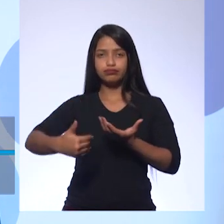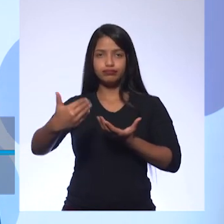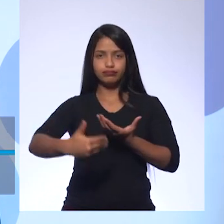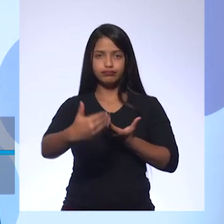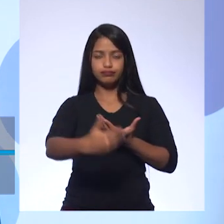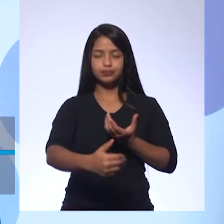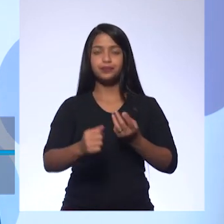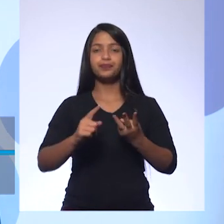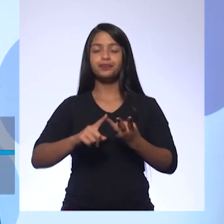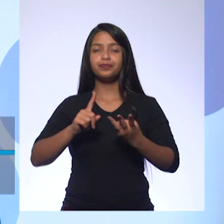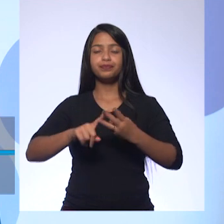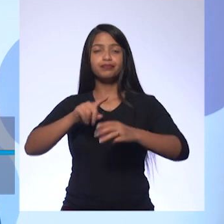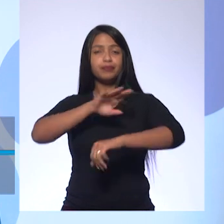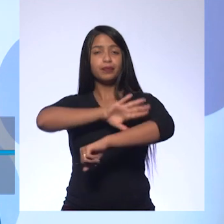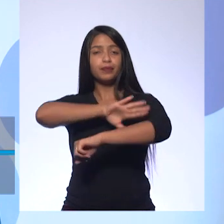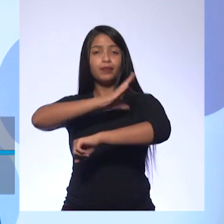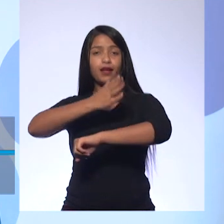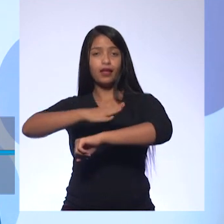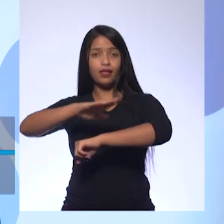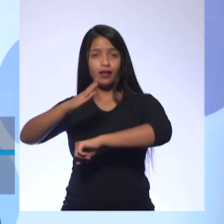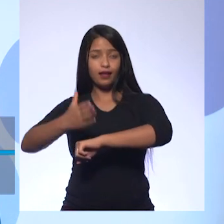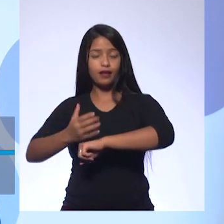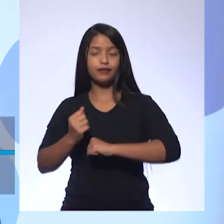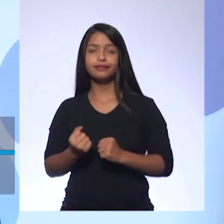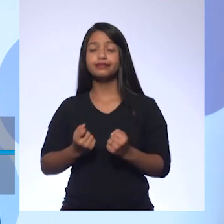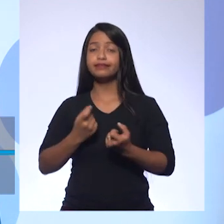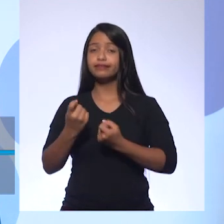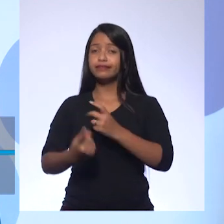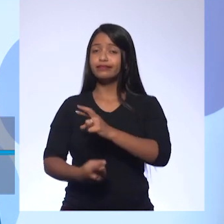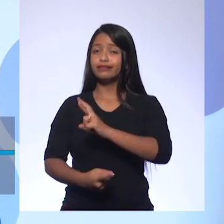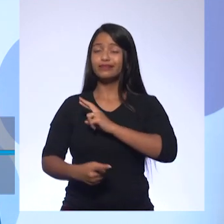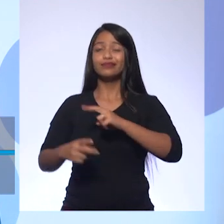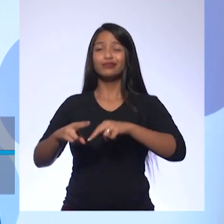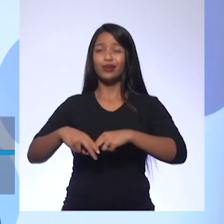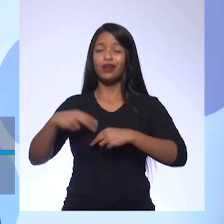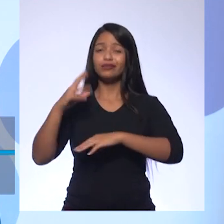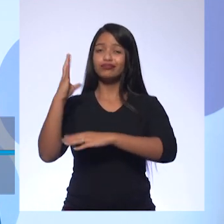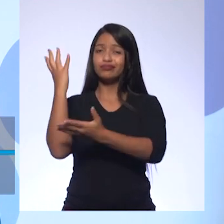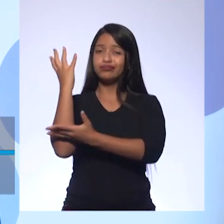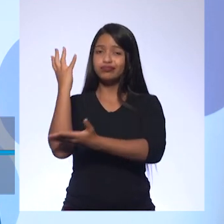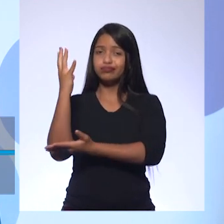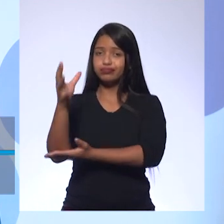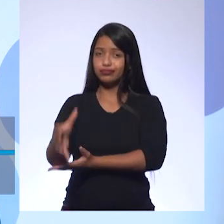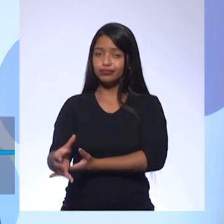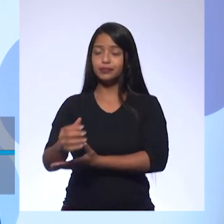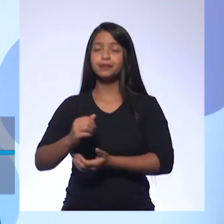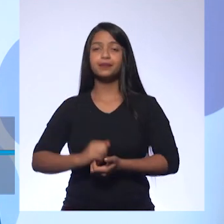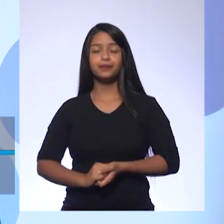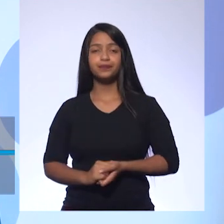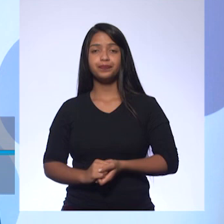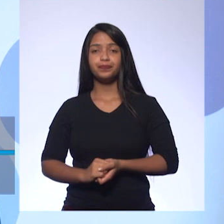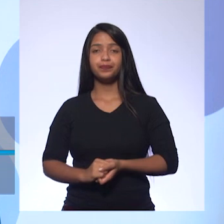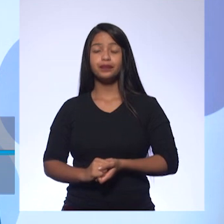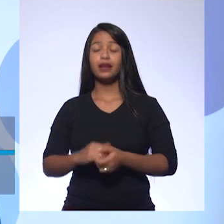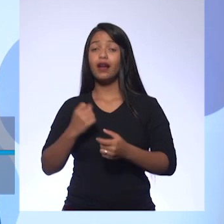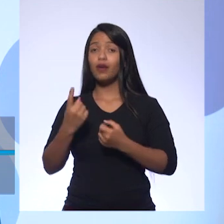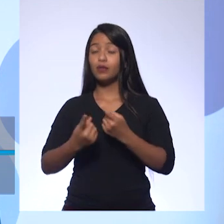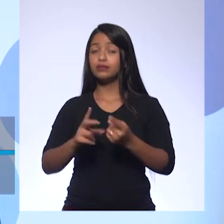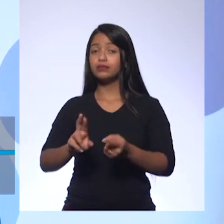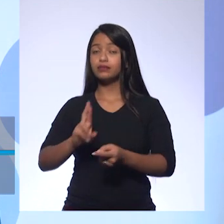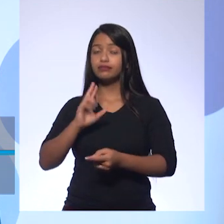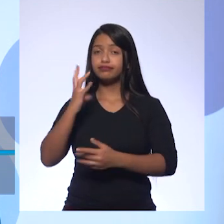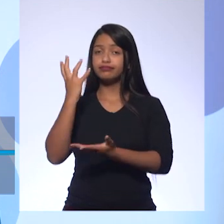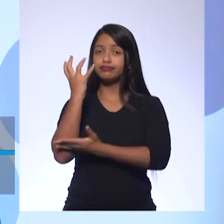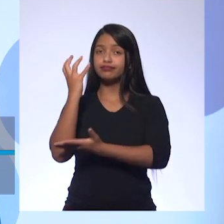que mais? Regiões, o desmatamento, índice pluvial, desmatamento ecológico, colocou